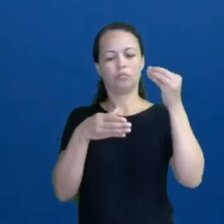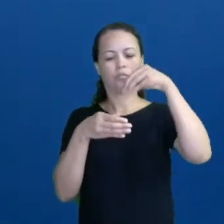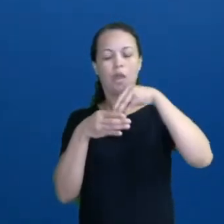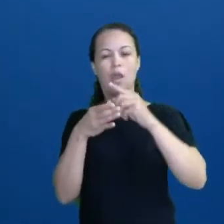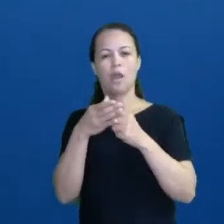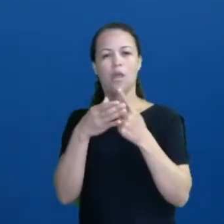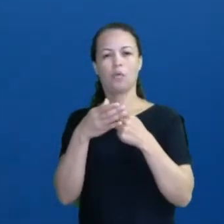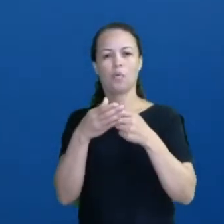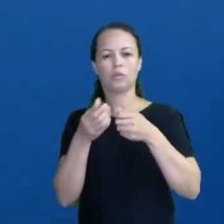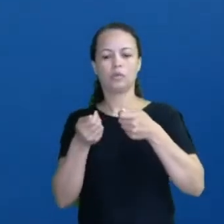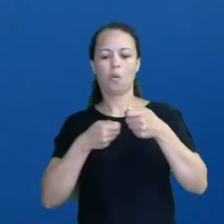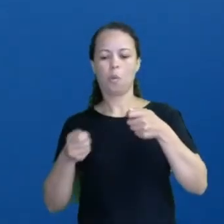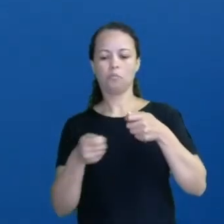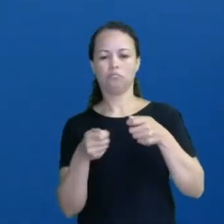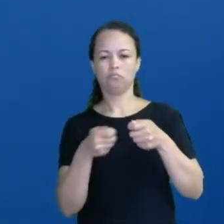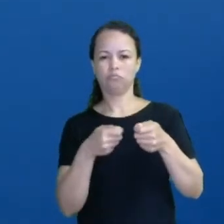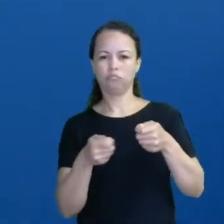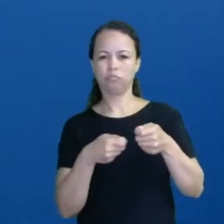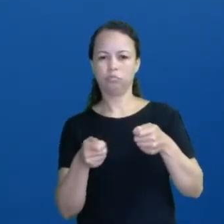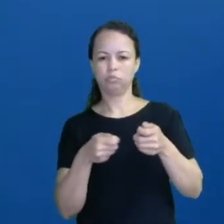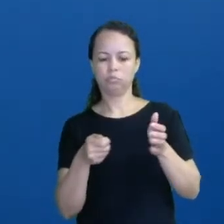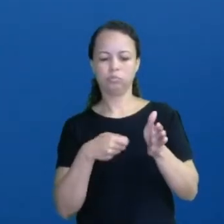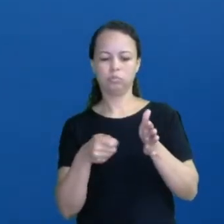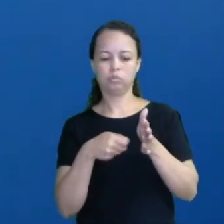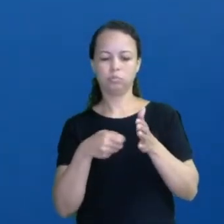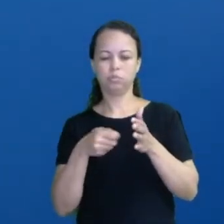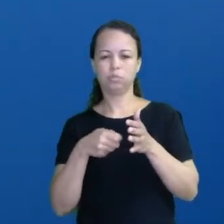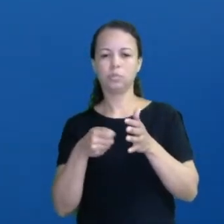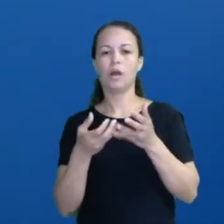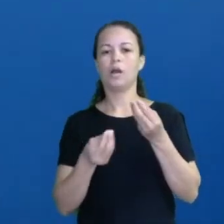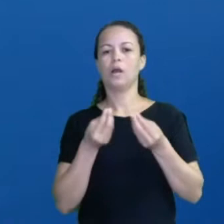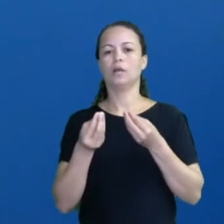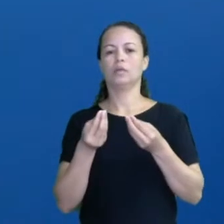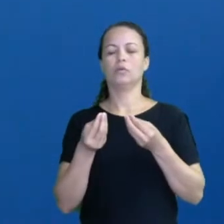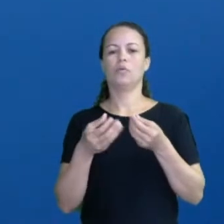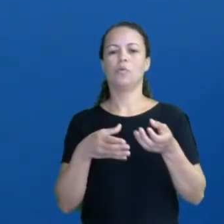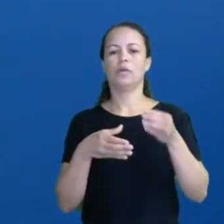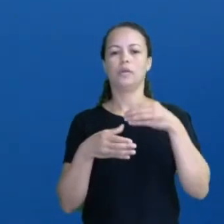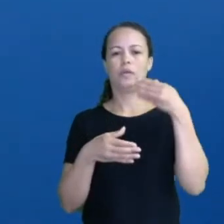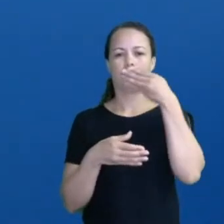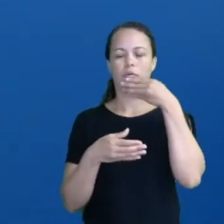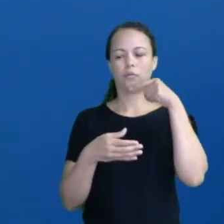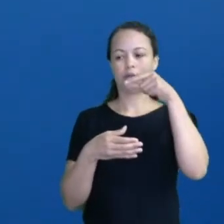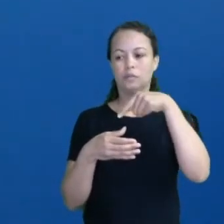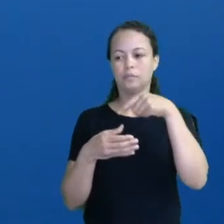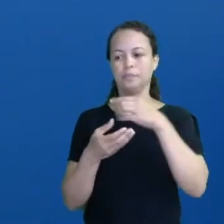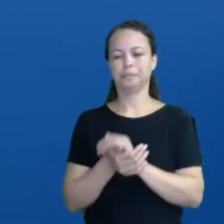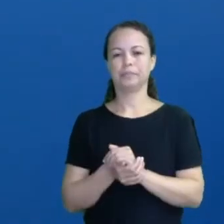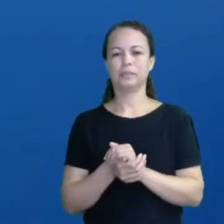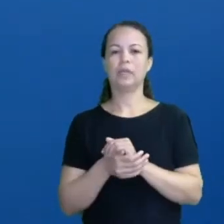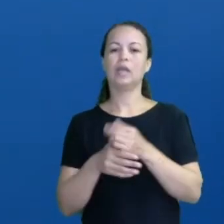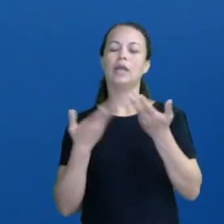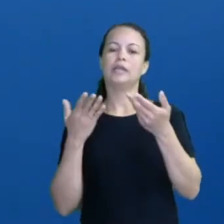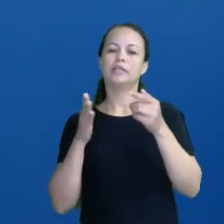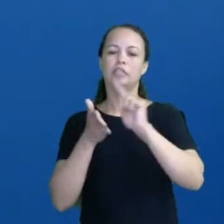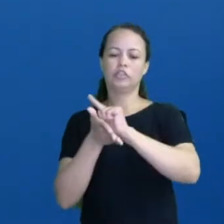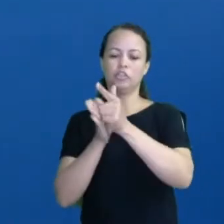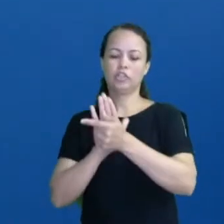usando uma peneira e adoce com açúcar. Então eu tenho aqui esse gênero que a gente já estudou, que é